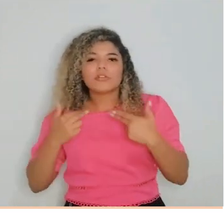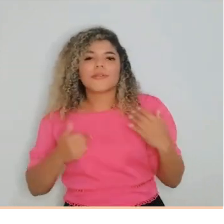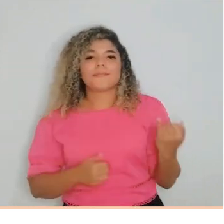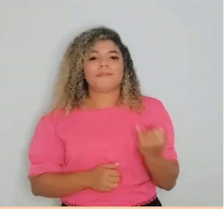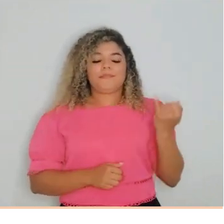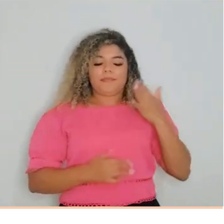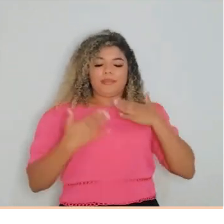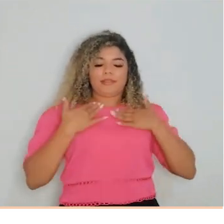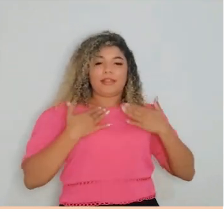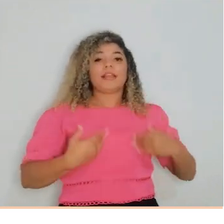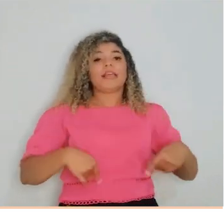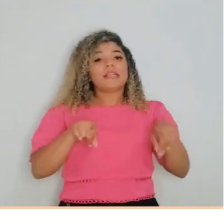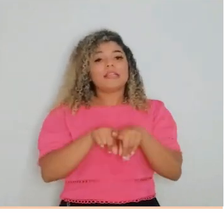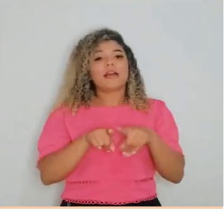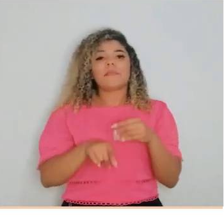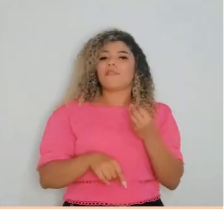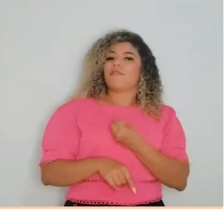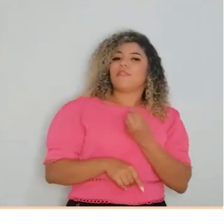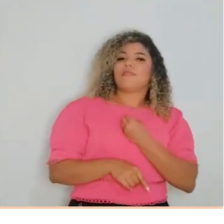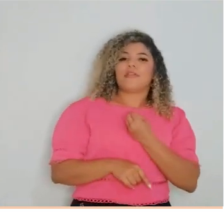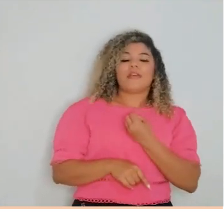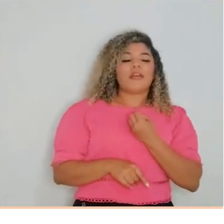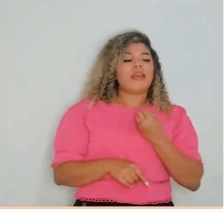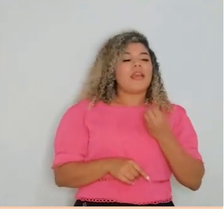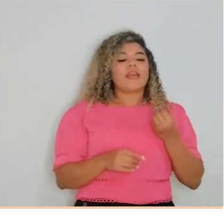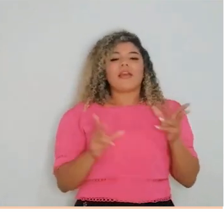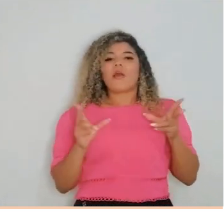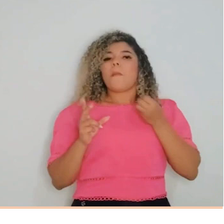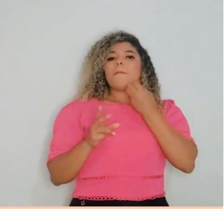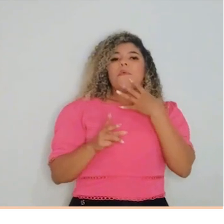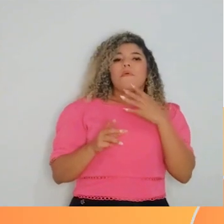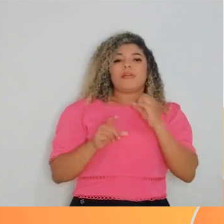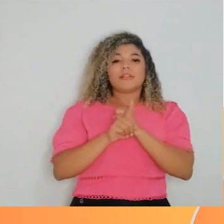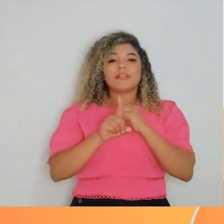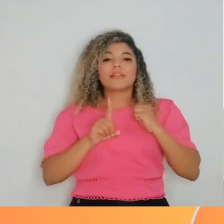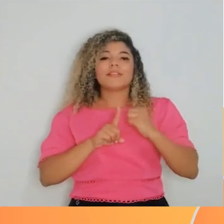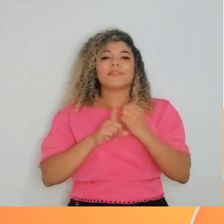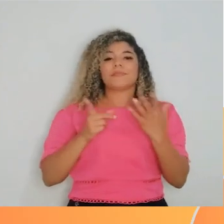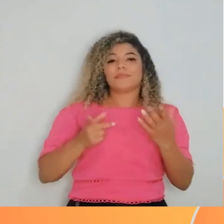essenciais para o meu corpo e também viver de uma forma satisfatória na comunidade?